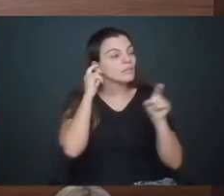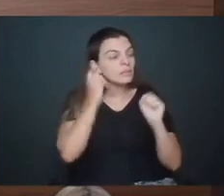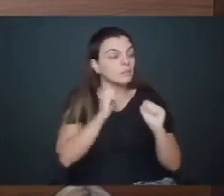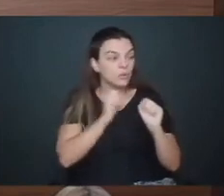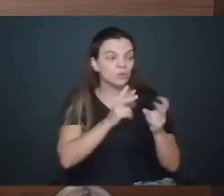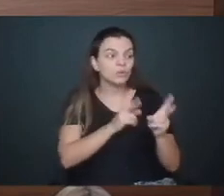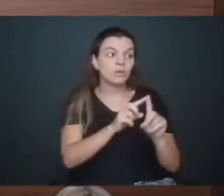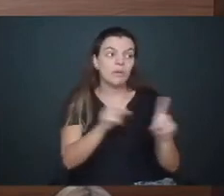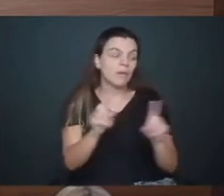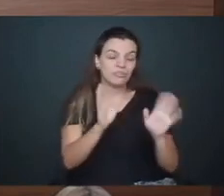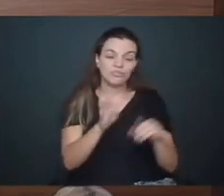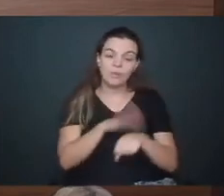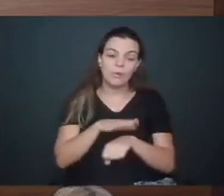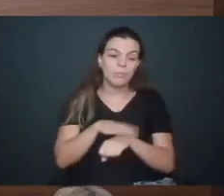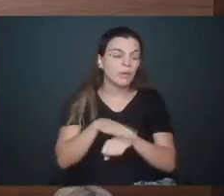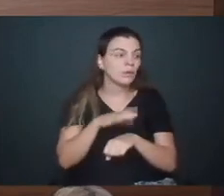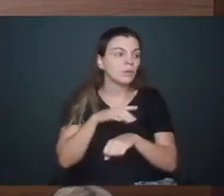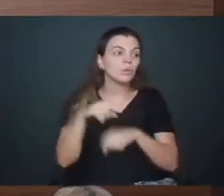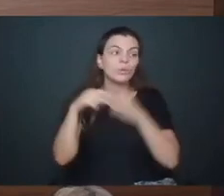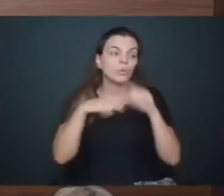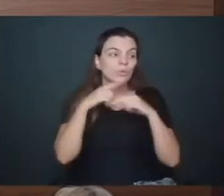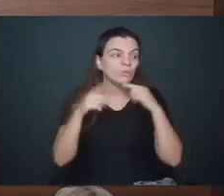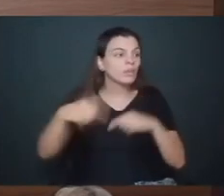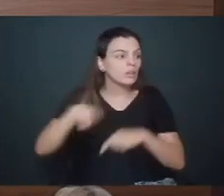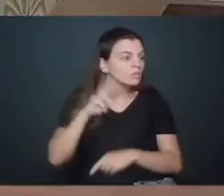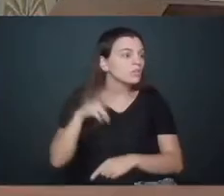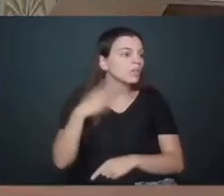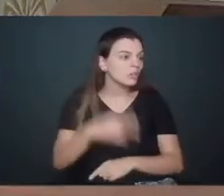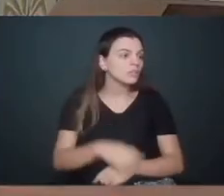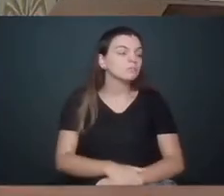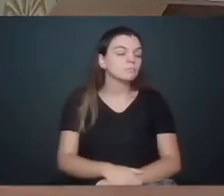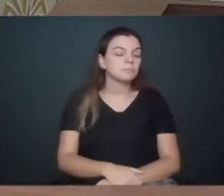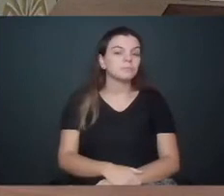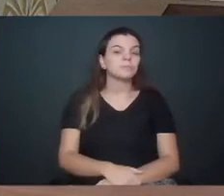Já estamos no tempo das perguntas e dos questionamentos dos vereadores. Muito obrigado, Renan.